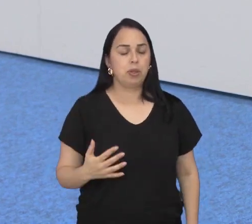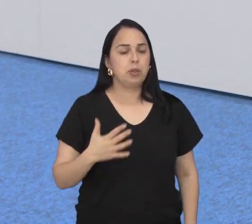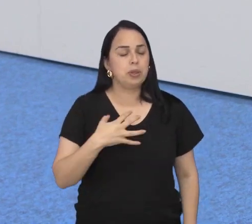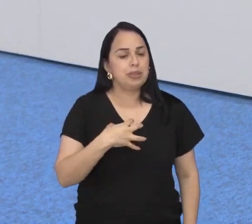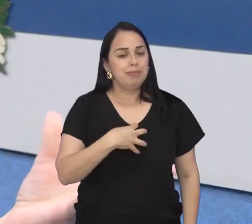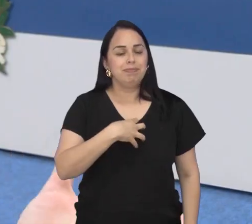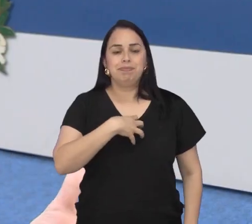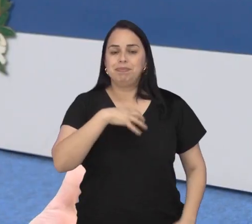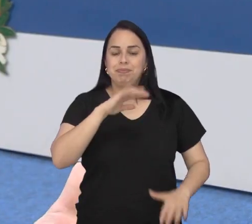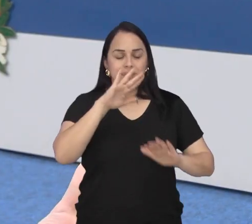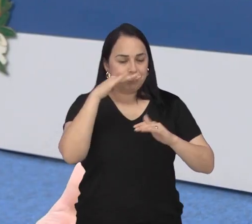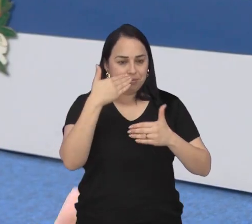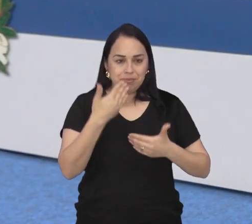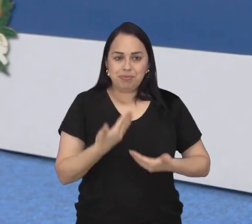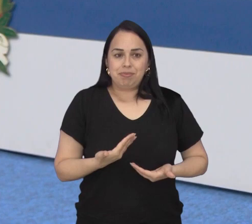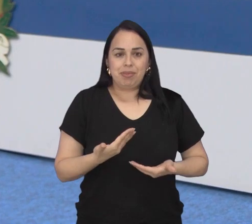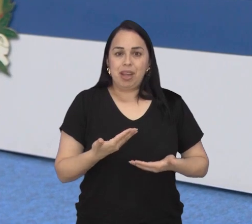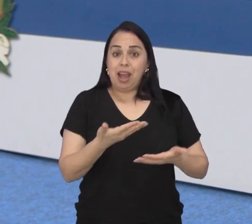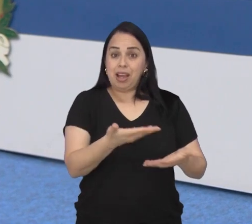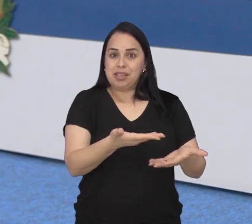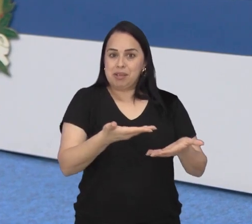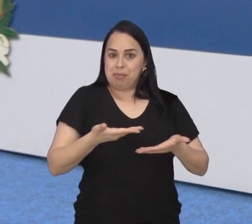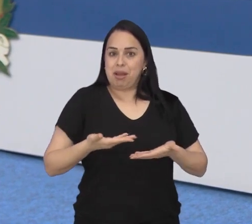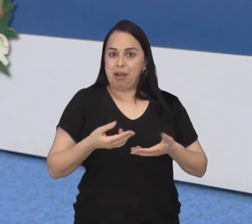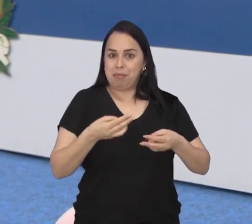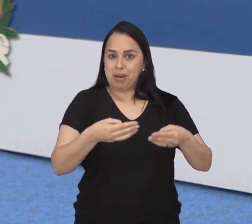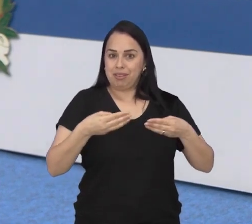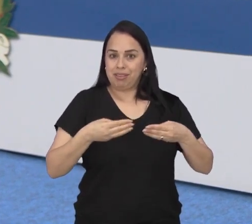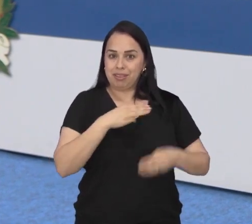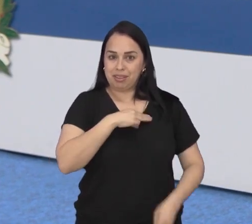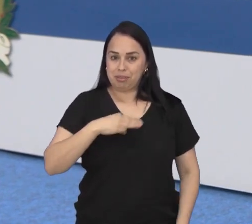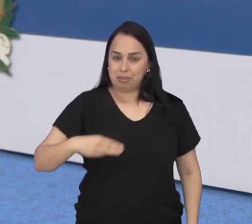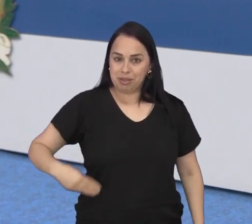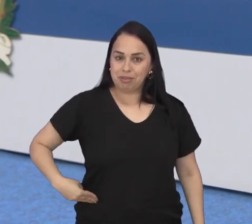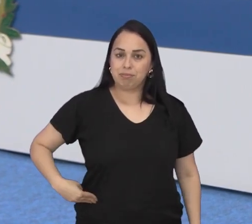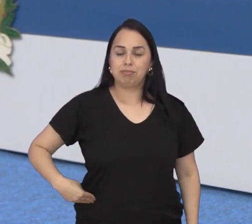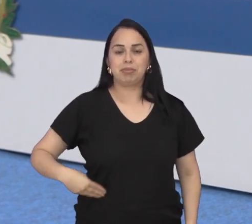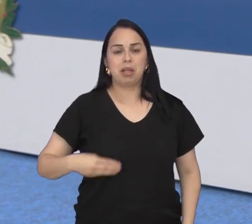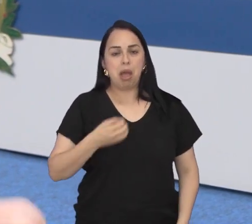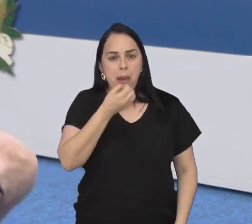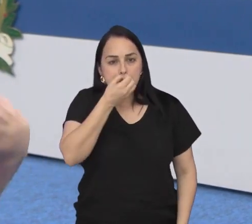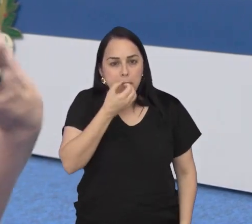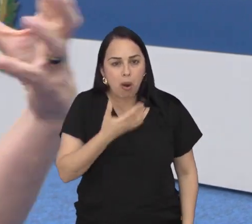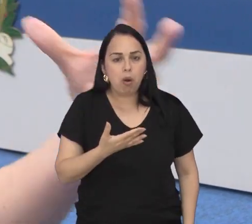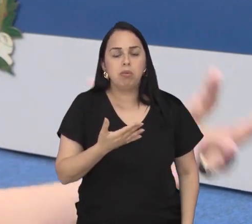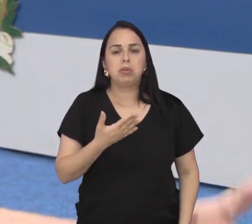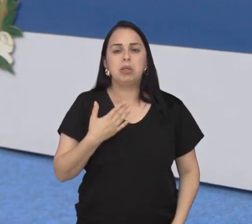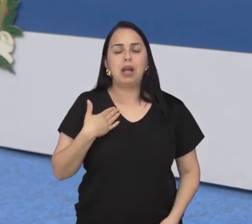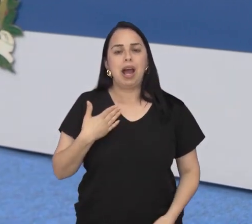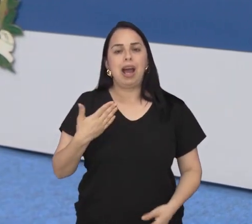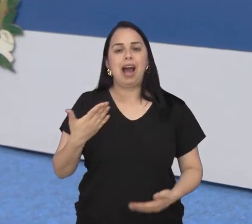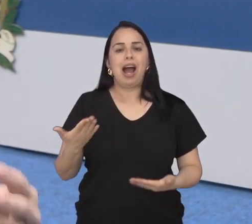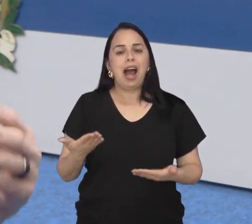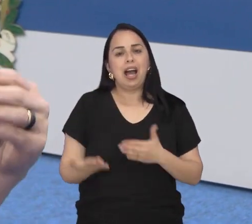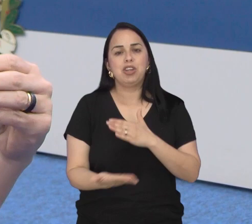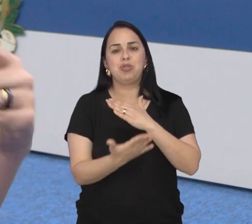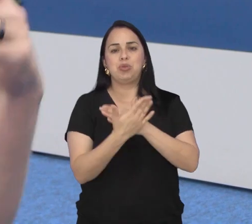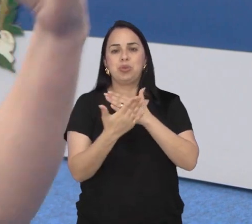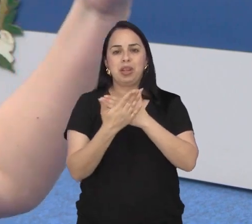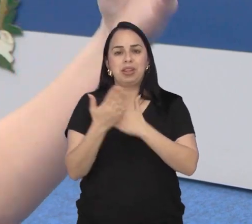é fundamental. Uma honra para nós recebermos a ministra, né? E isso constrói,